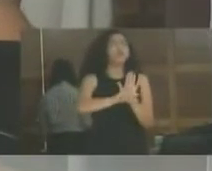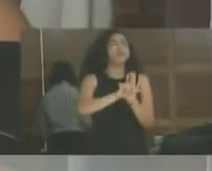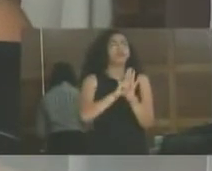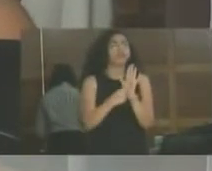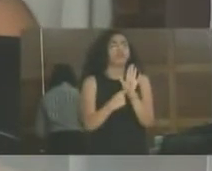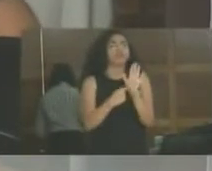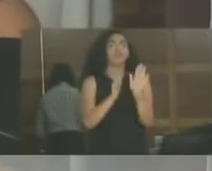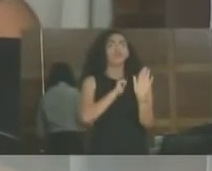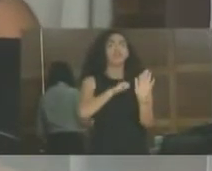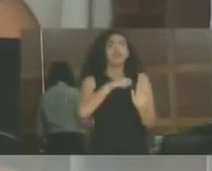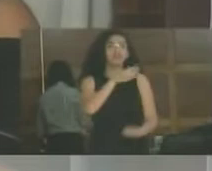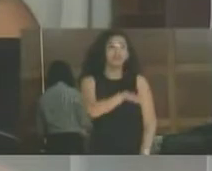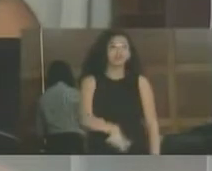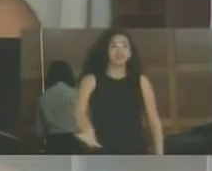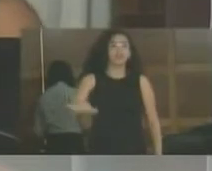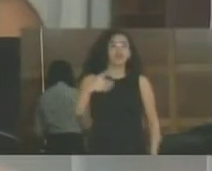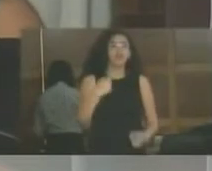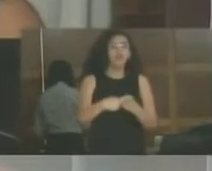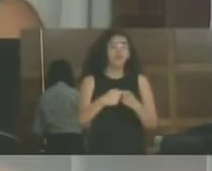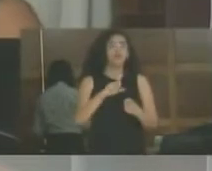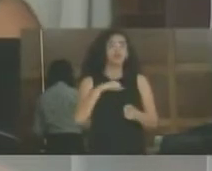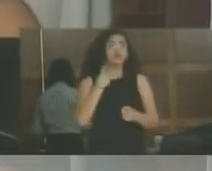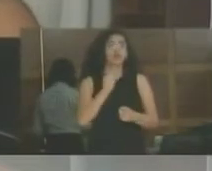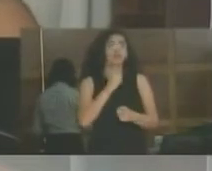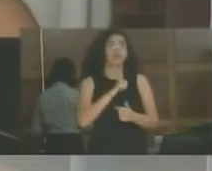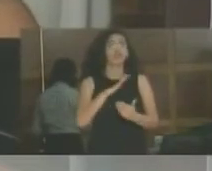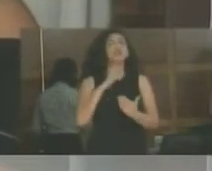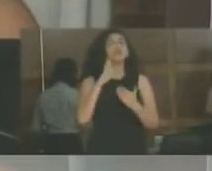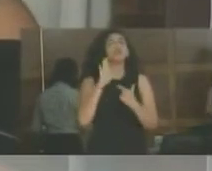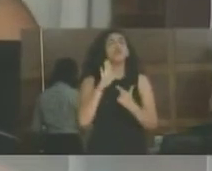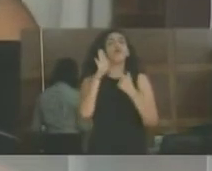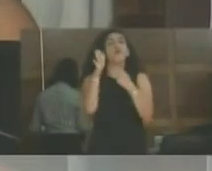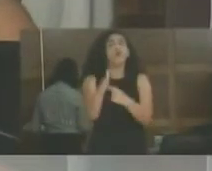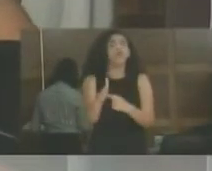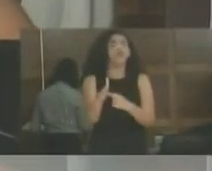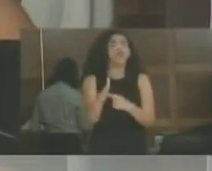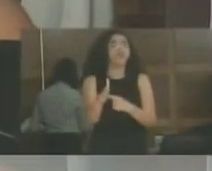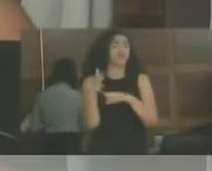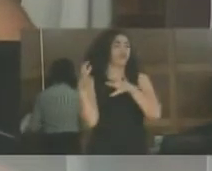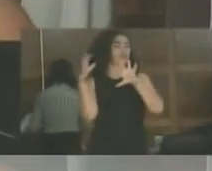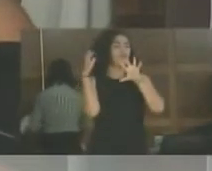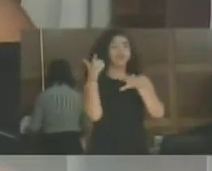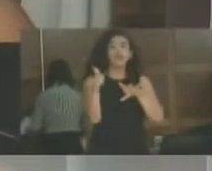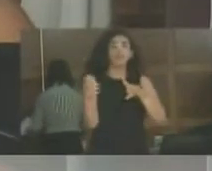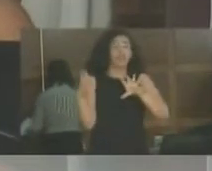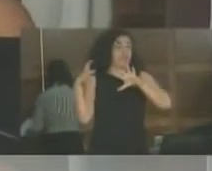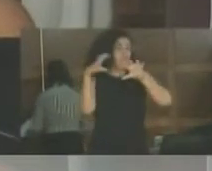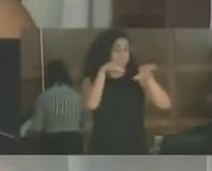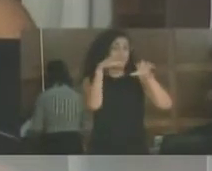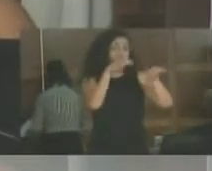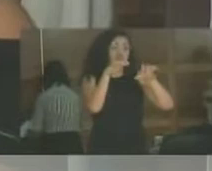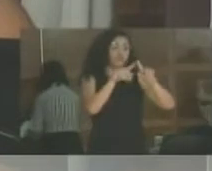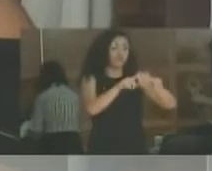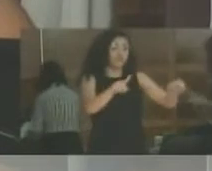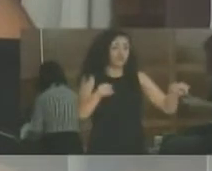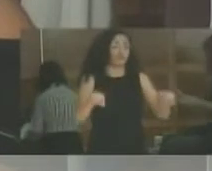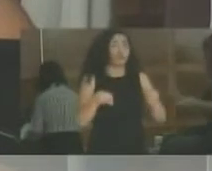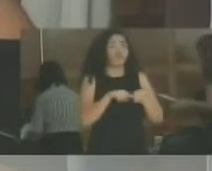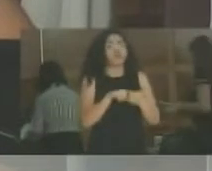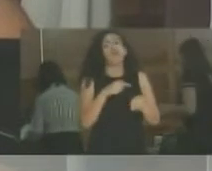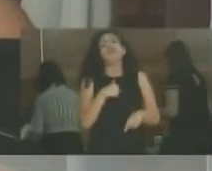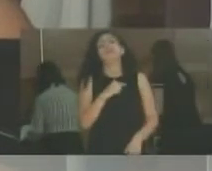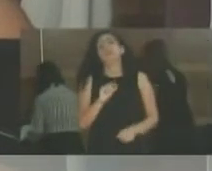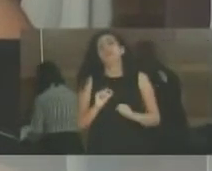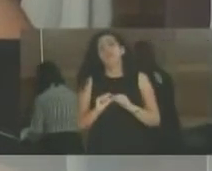fiscalize a área, porque a gente botou metas ali para não haver novas invasões, né? E realmente continua a invadir. E eu tenho